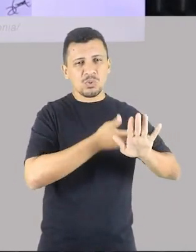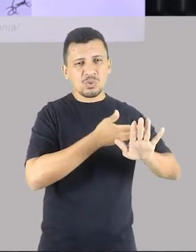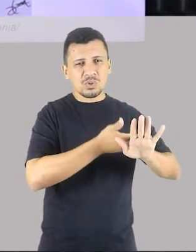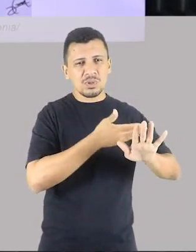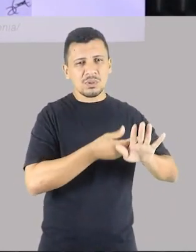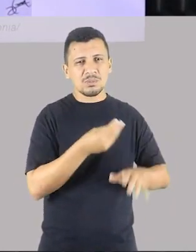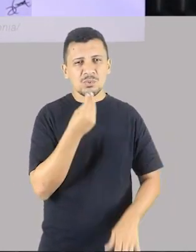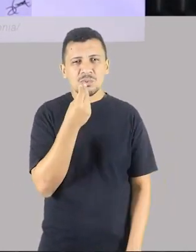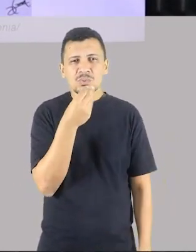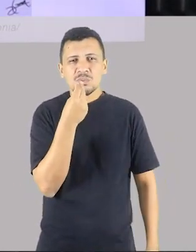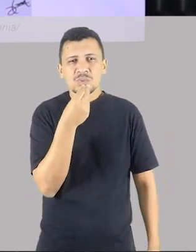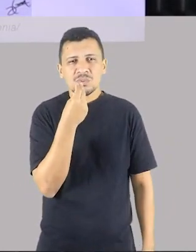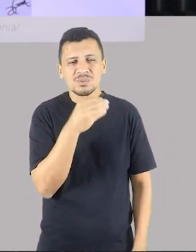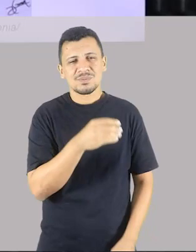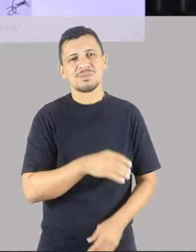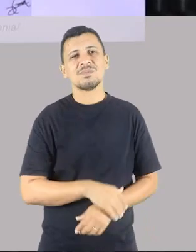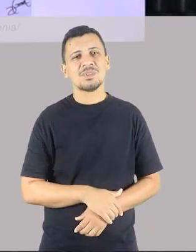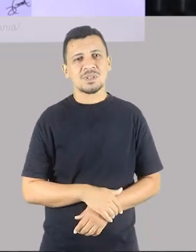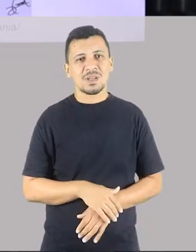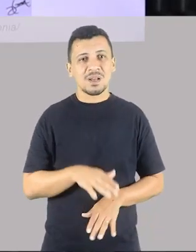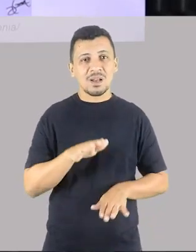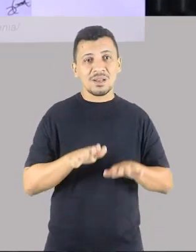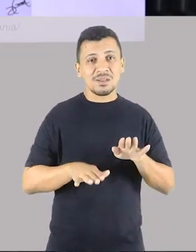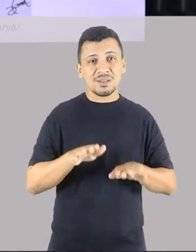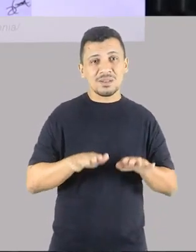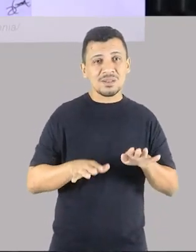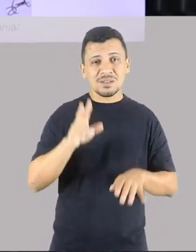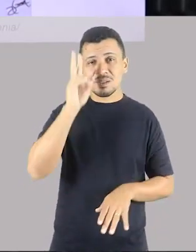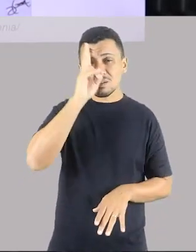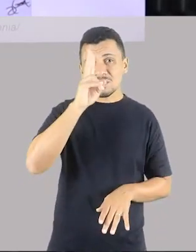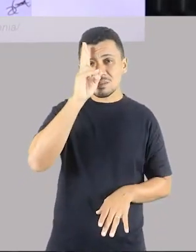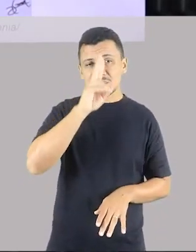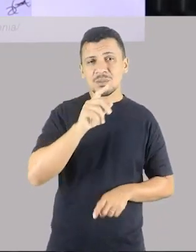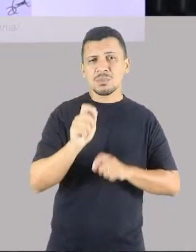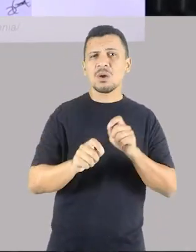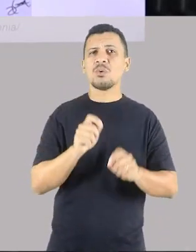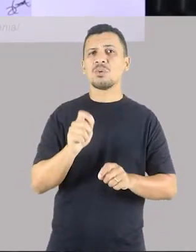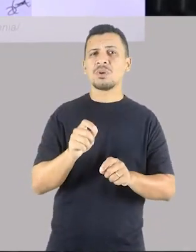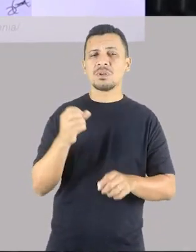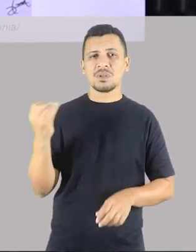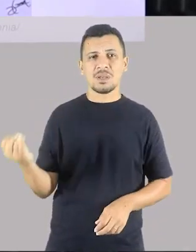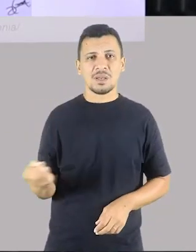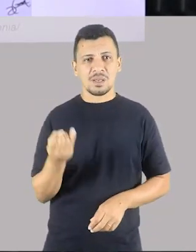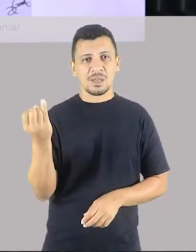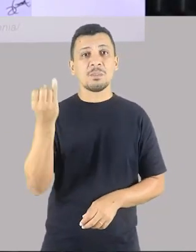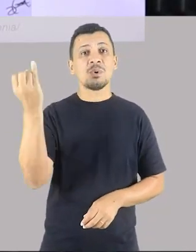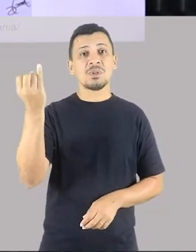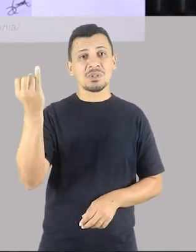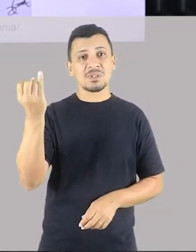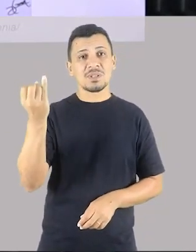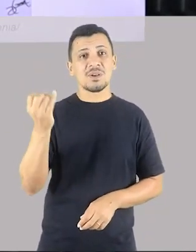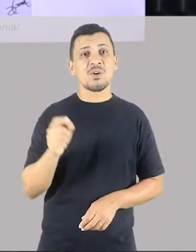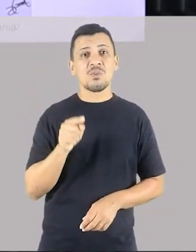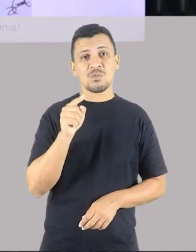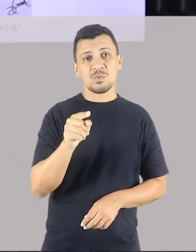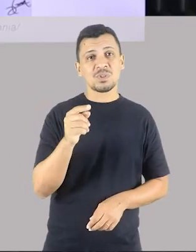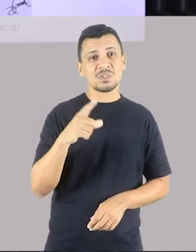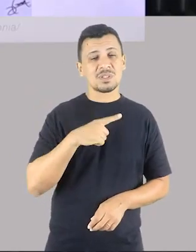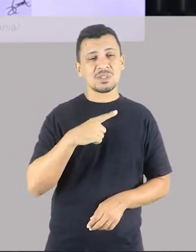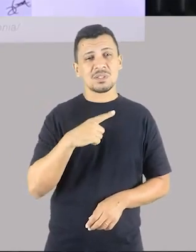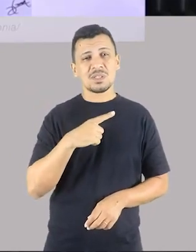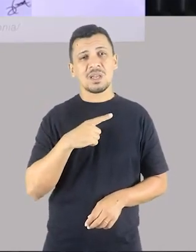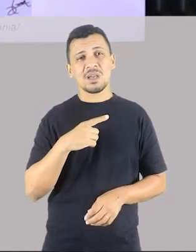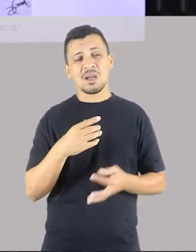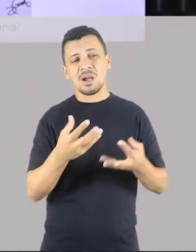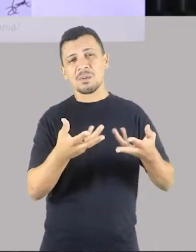né? E aí, de certa forma, a gente lembra justamente da importância de você saber, você ter essa